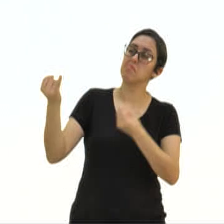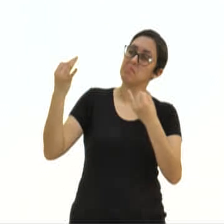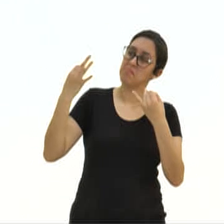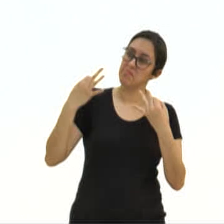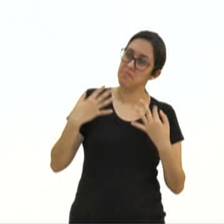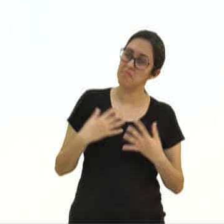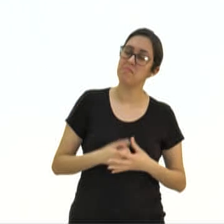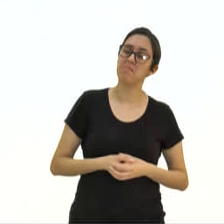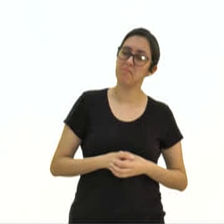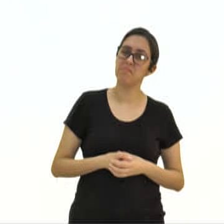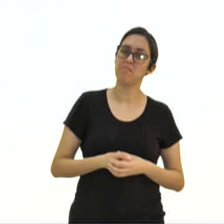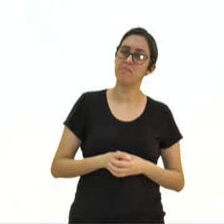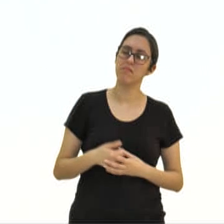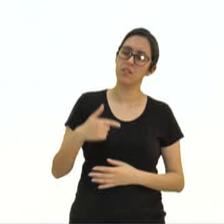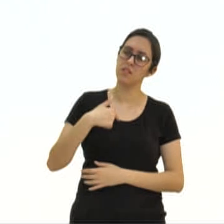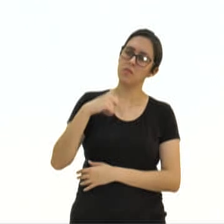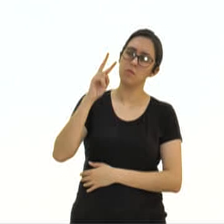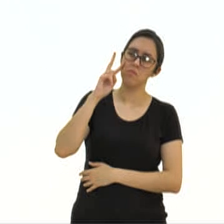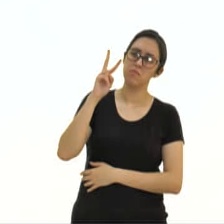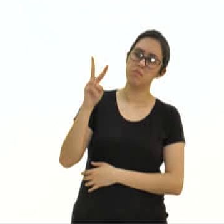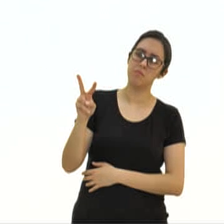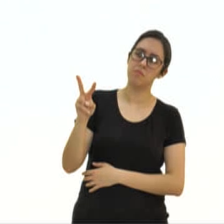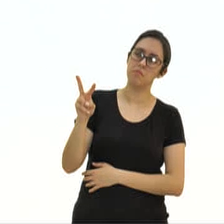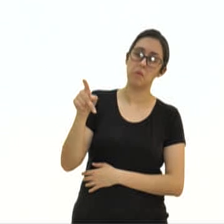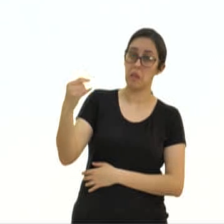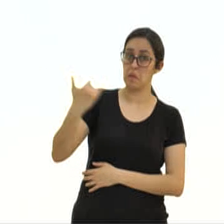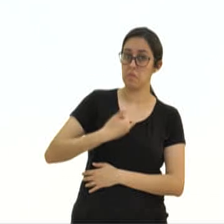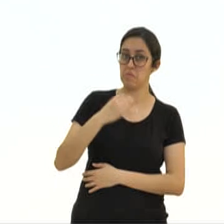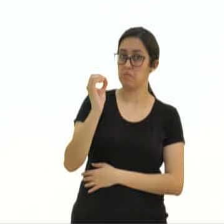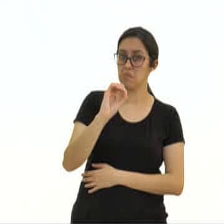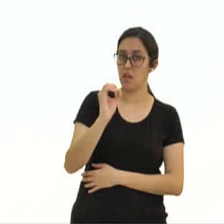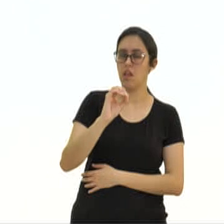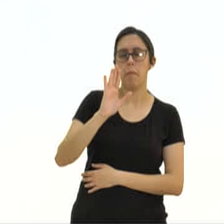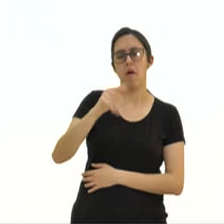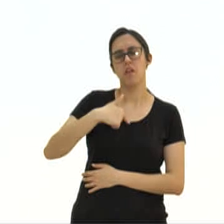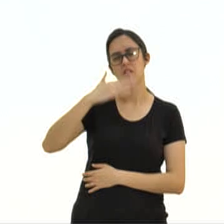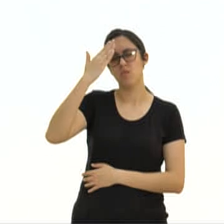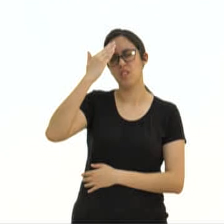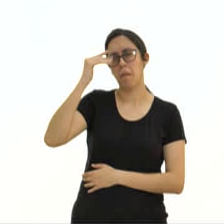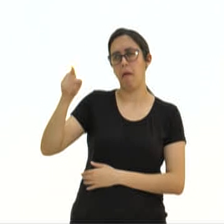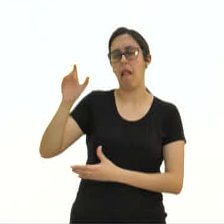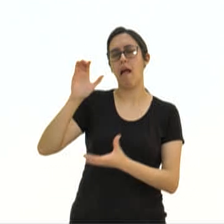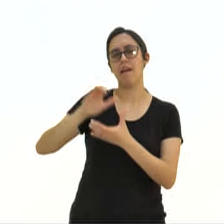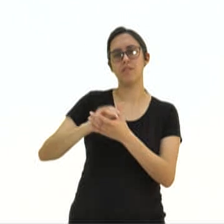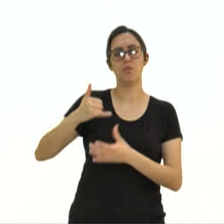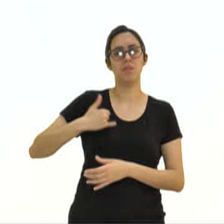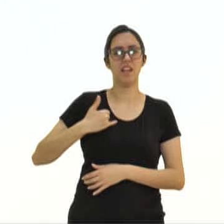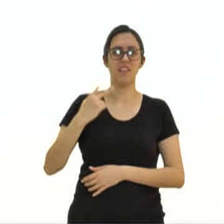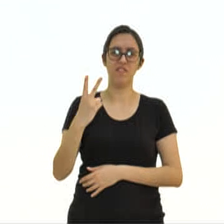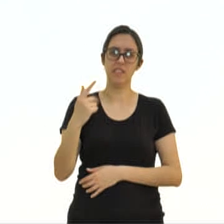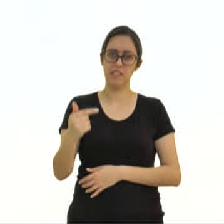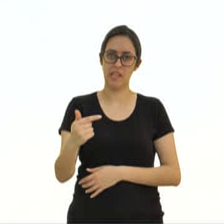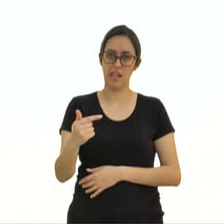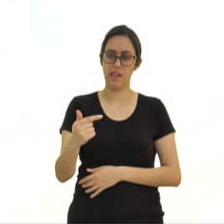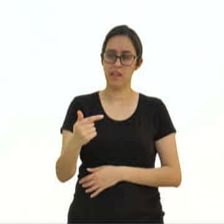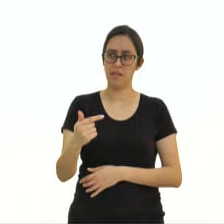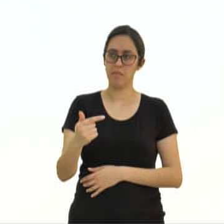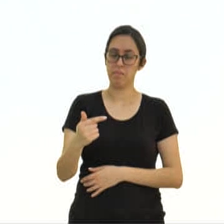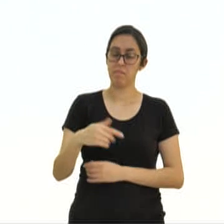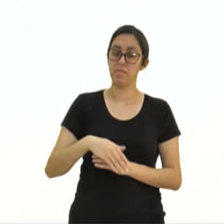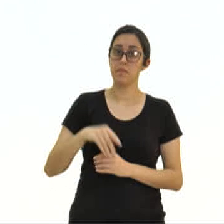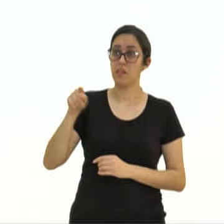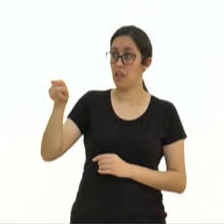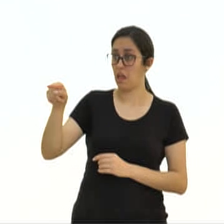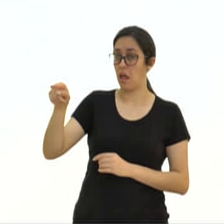Não me contou, mas eu sabia que casara aos 27 anos. Já agora não trocava de lugar, como